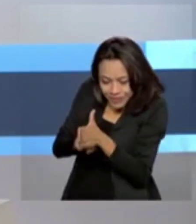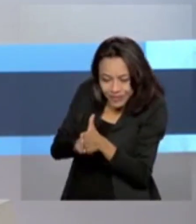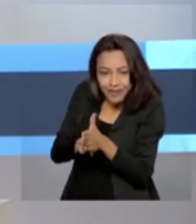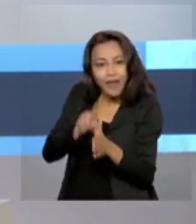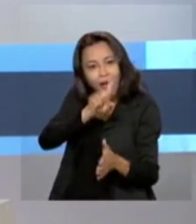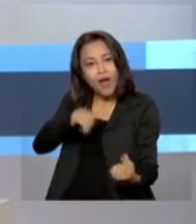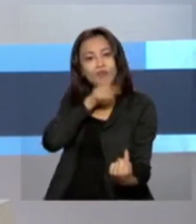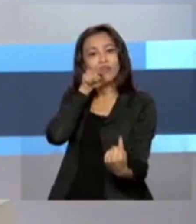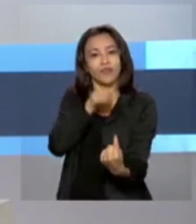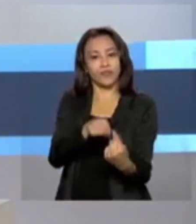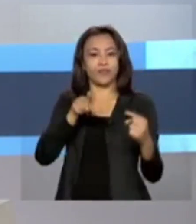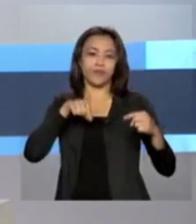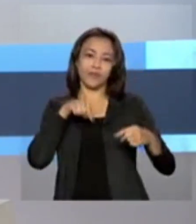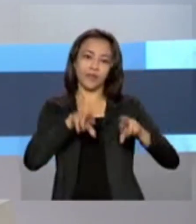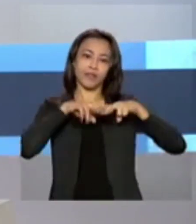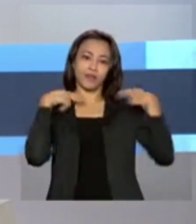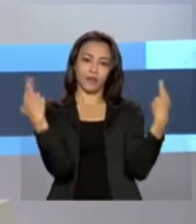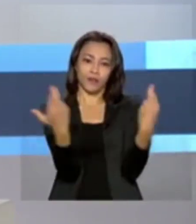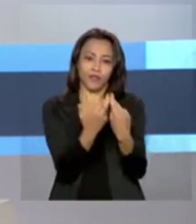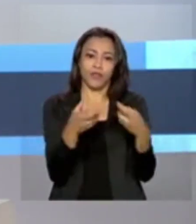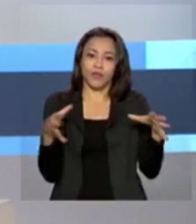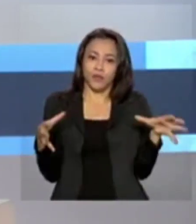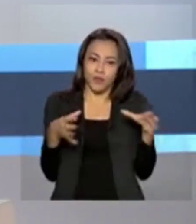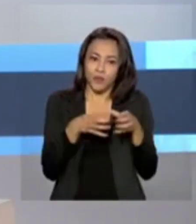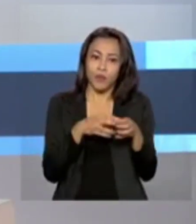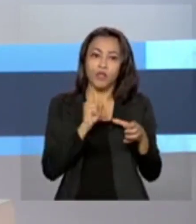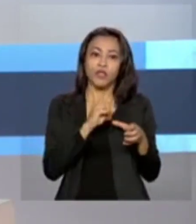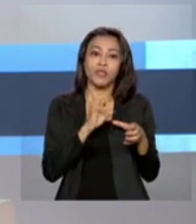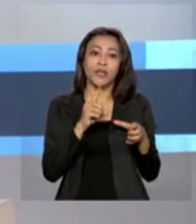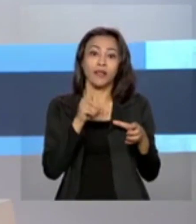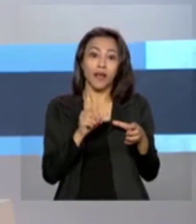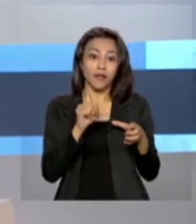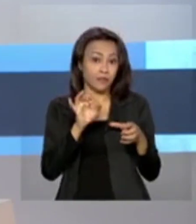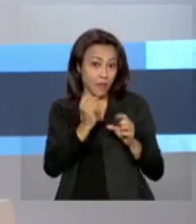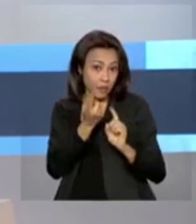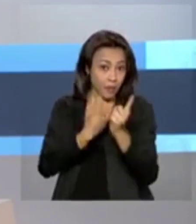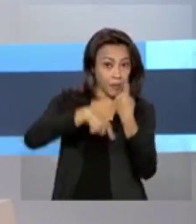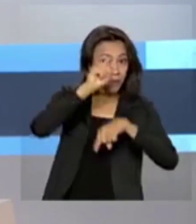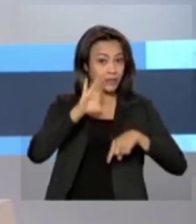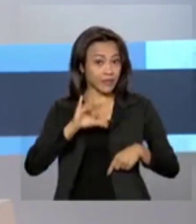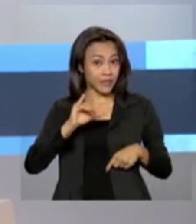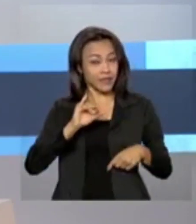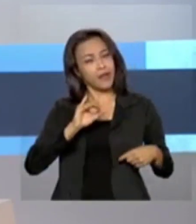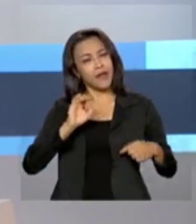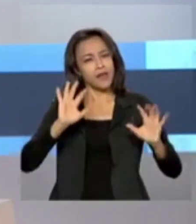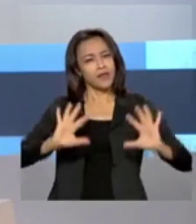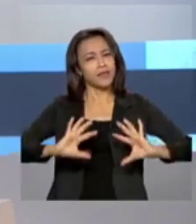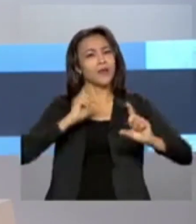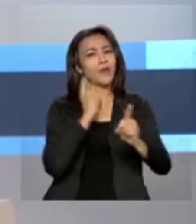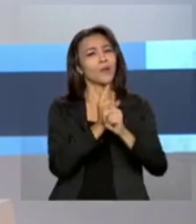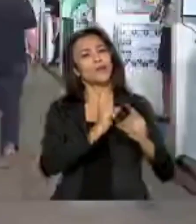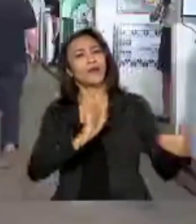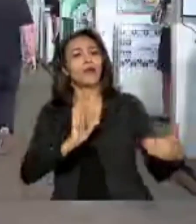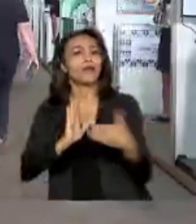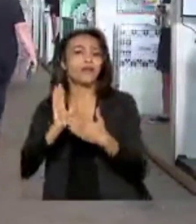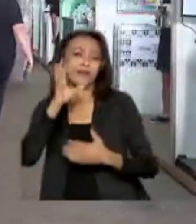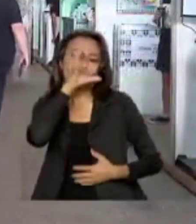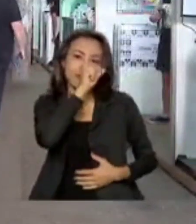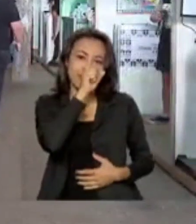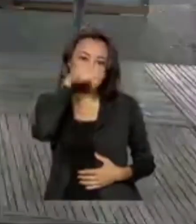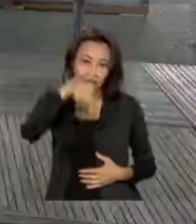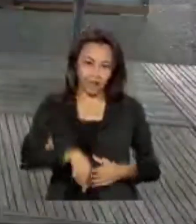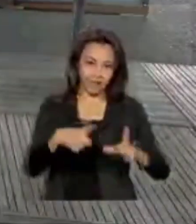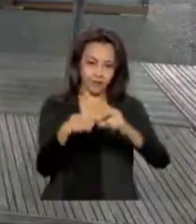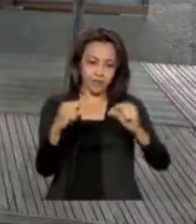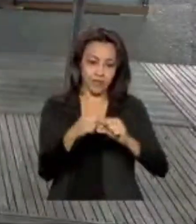reunião anual da Sociedade Brasileira para o Progresso da Ciência. O evento segue até sábado aqui em Brasília. O maior